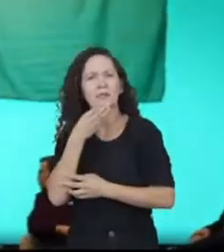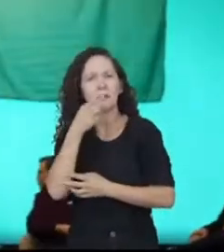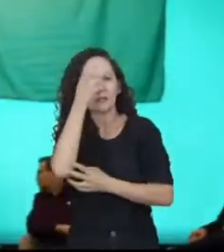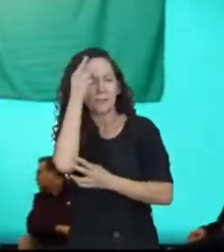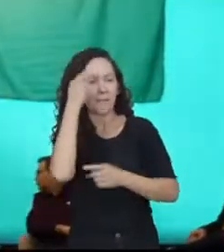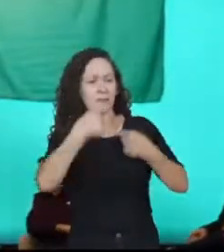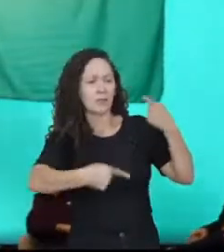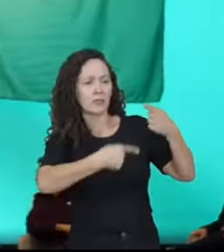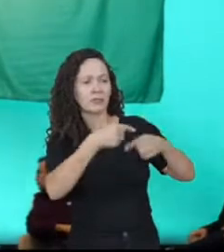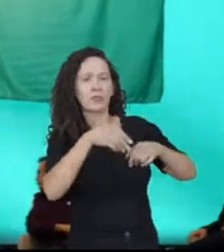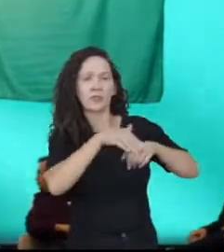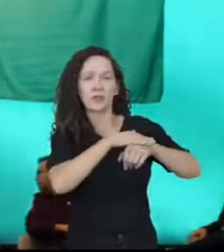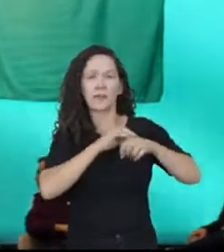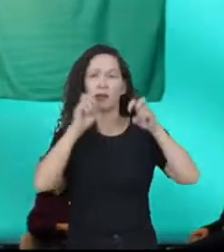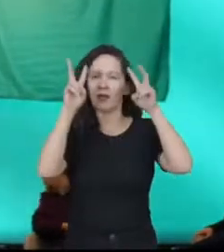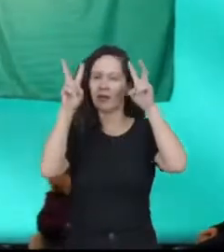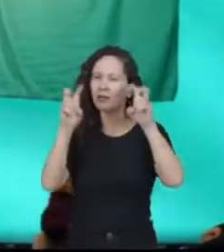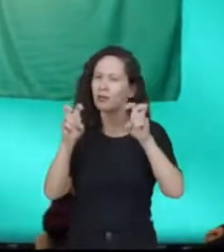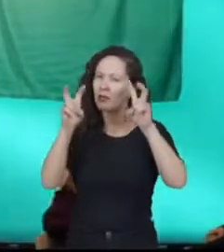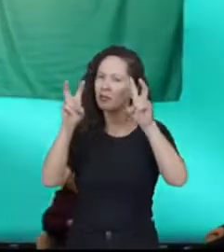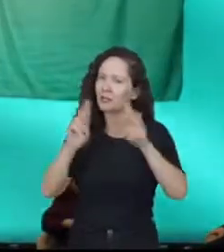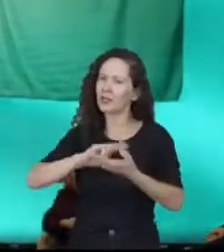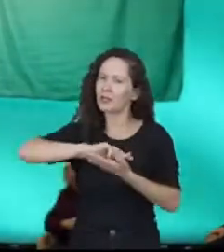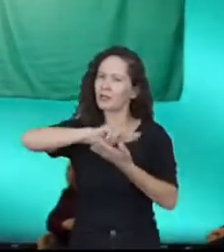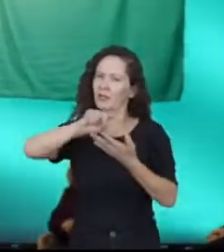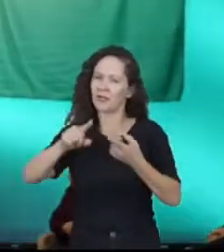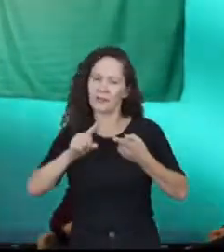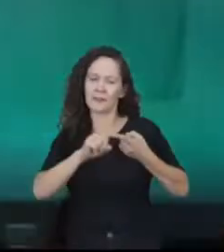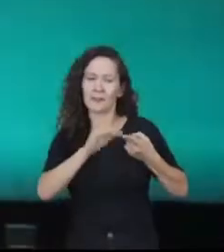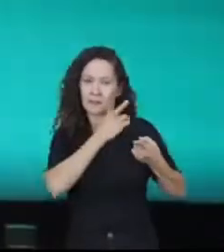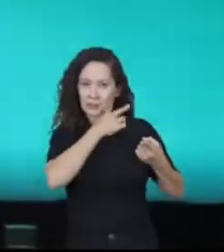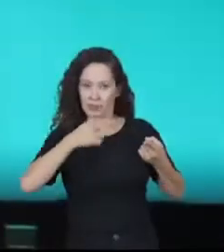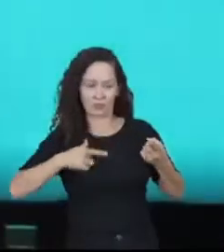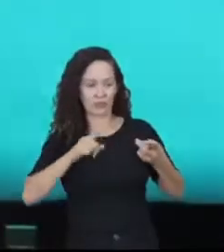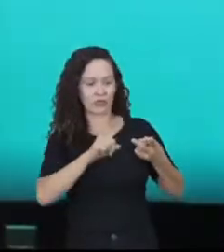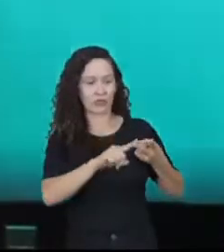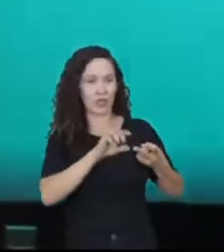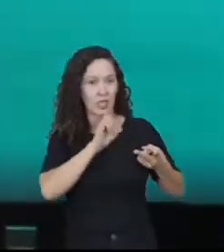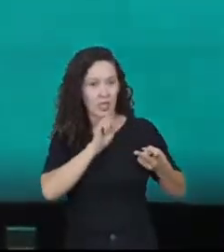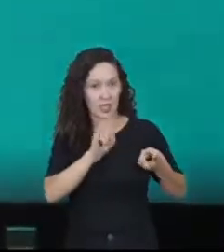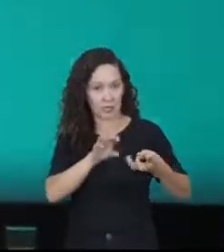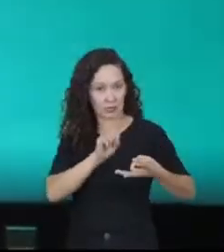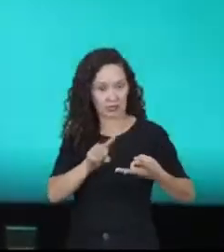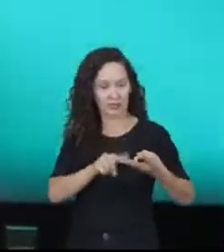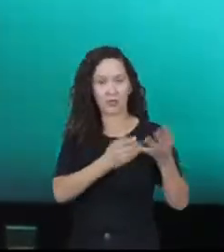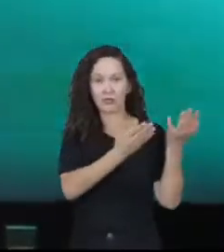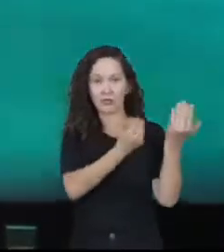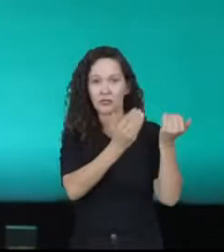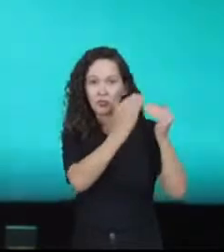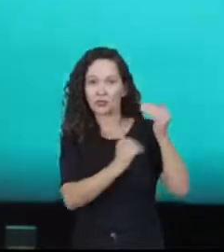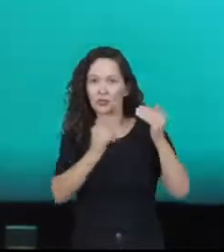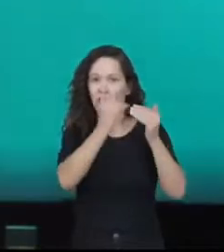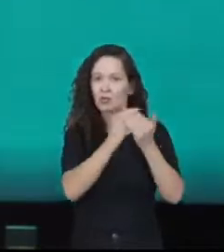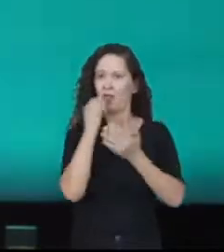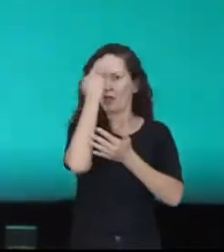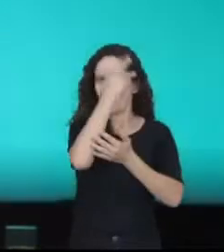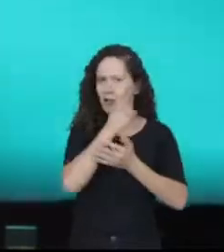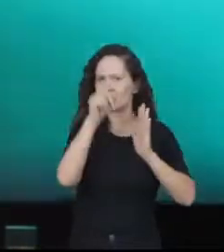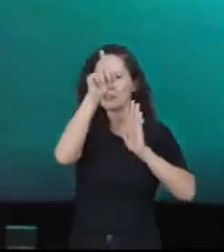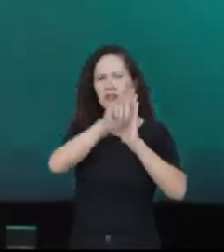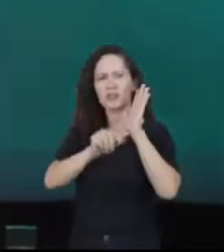diferentes temas: saúde, educação, juventude, igualdade racial, direito da mulher,